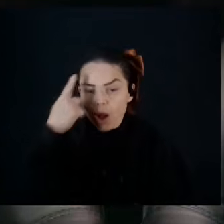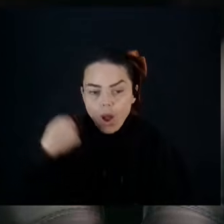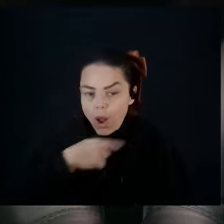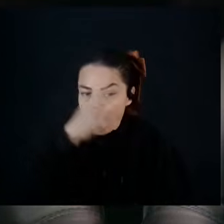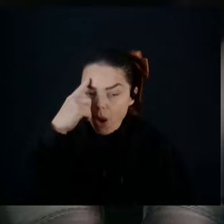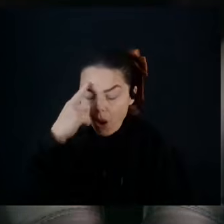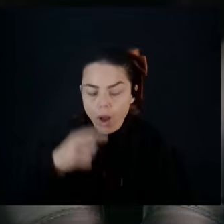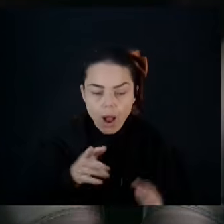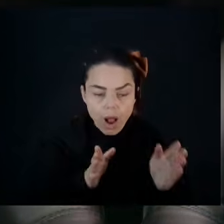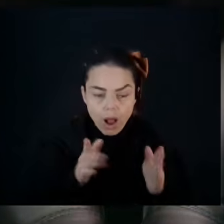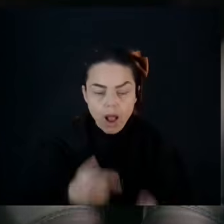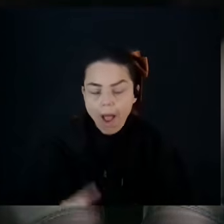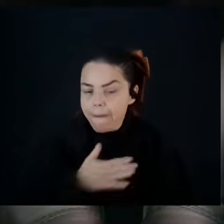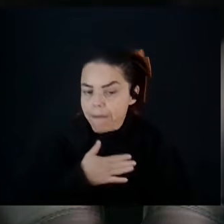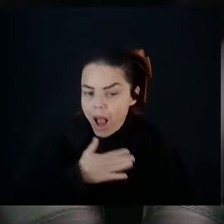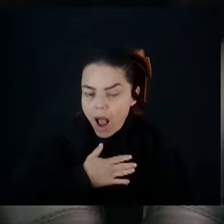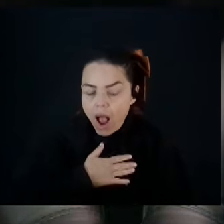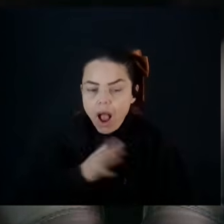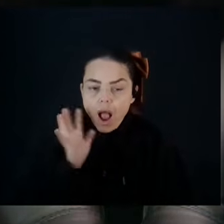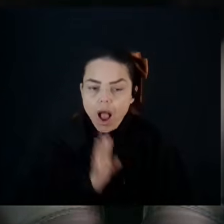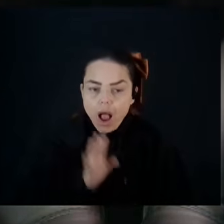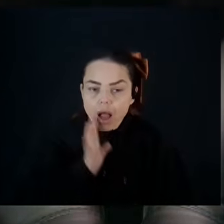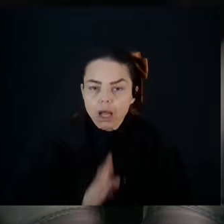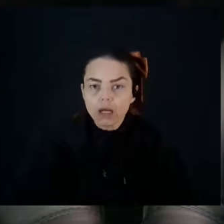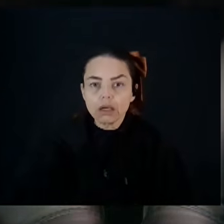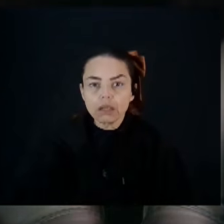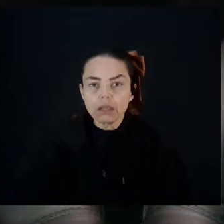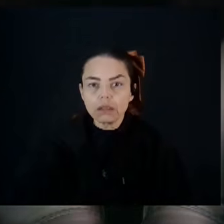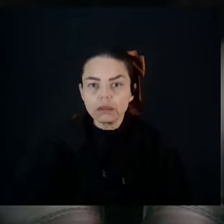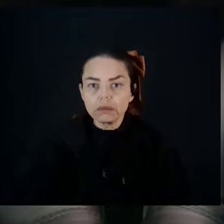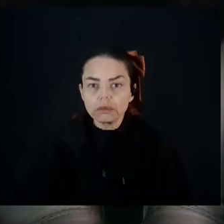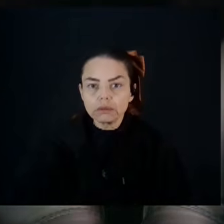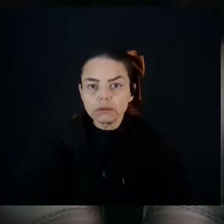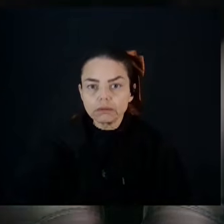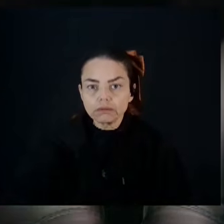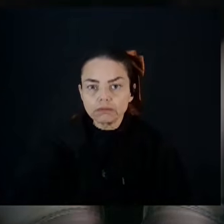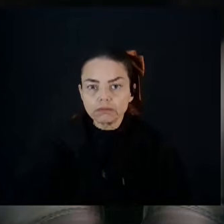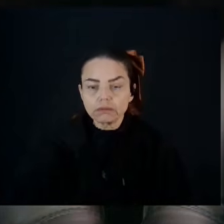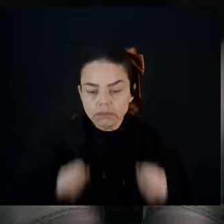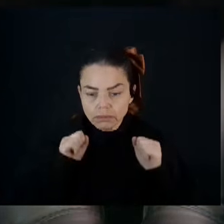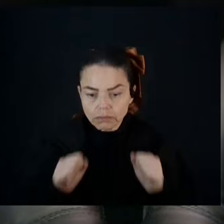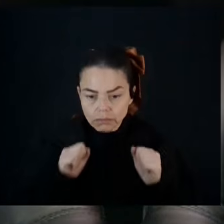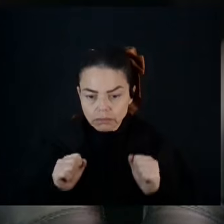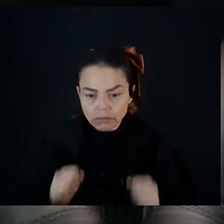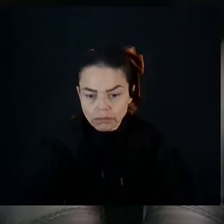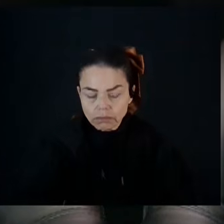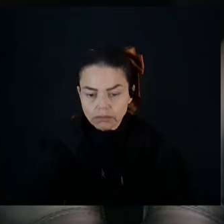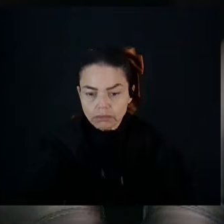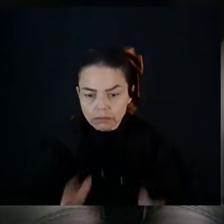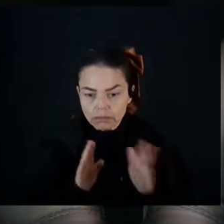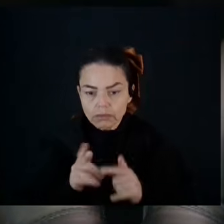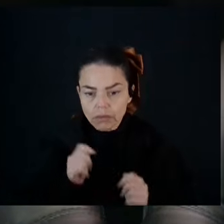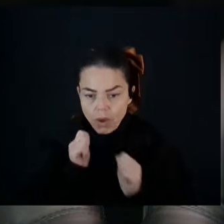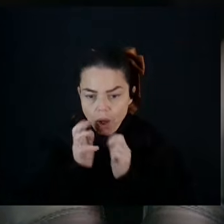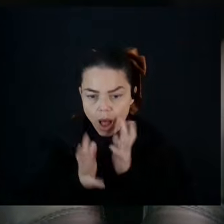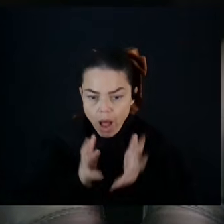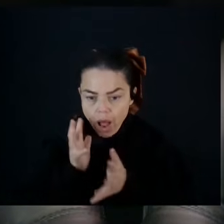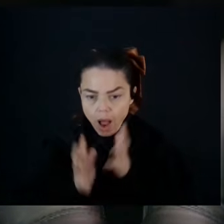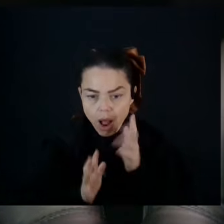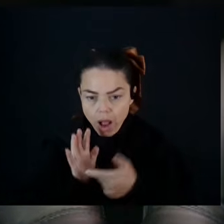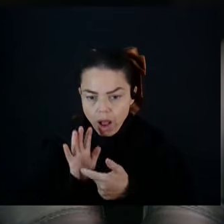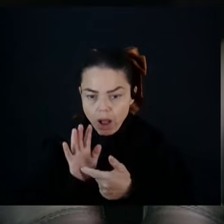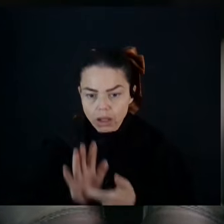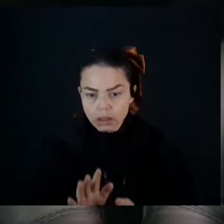é muito bacana, porque aí a pessoa, mas assim, ela pode, é a hora dela de falar, de mostrar as